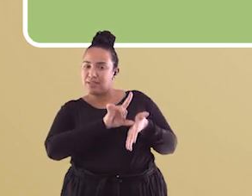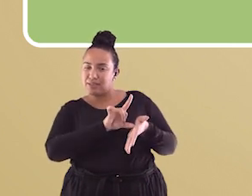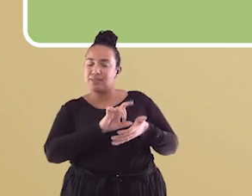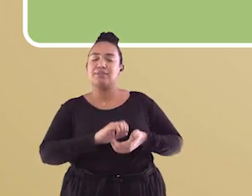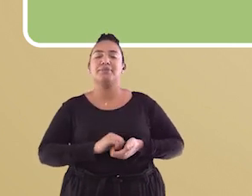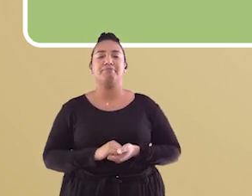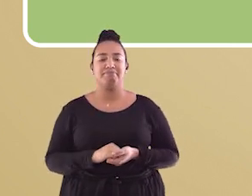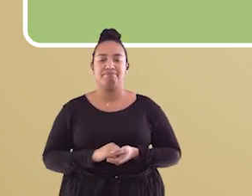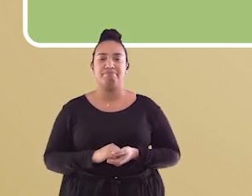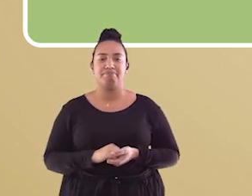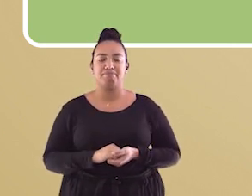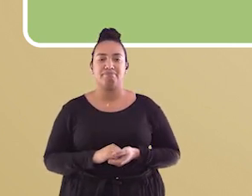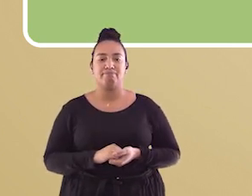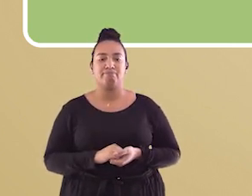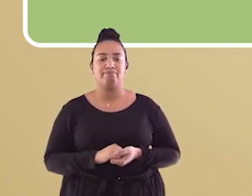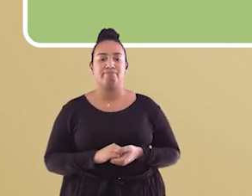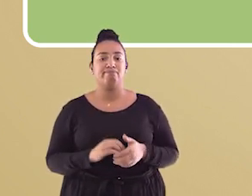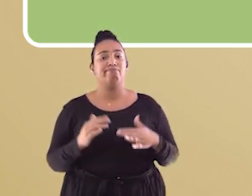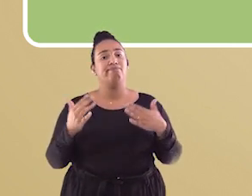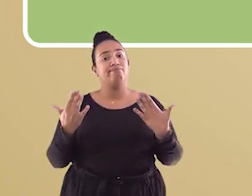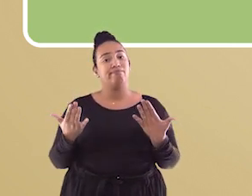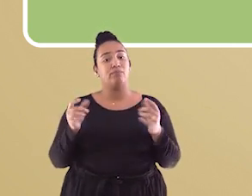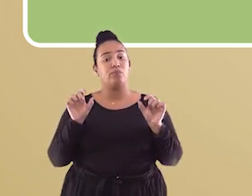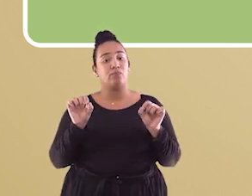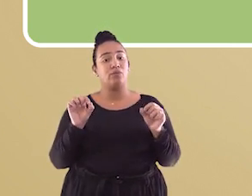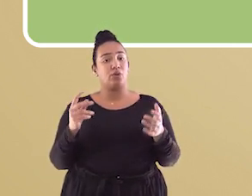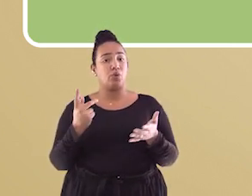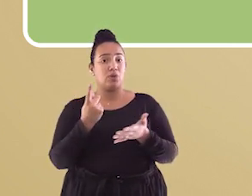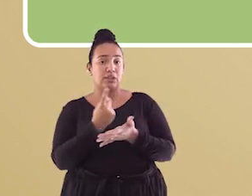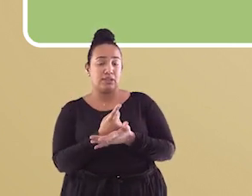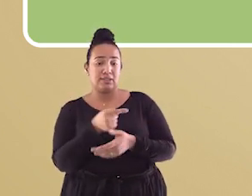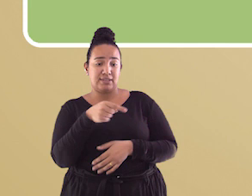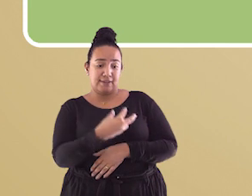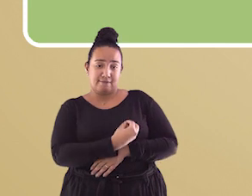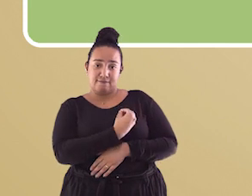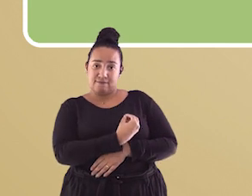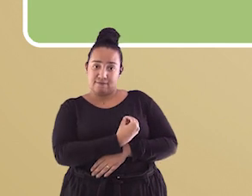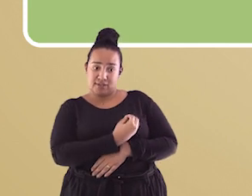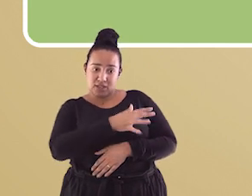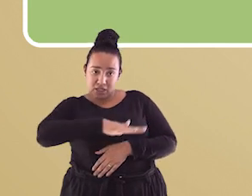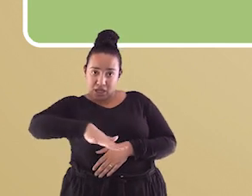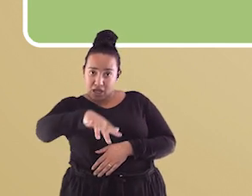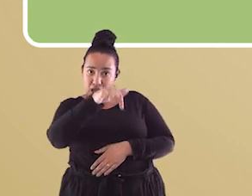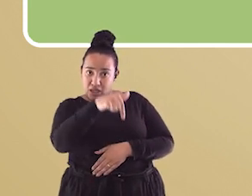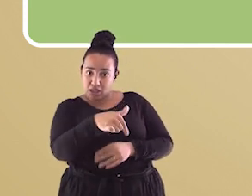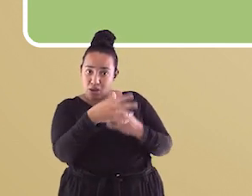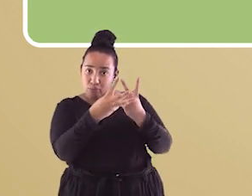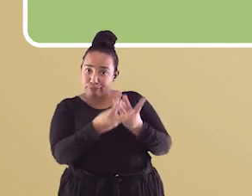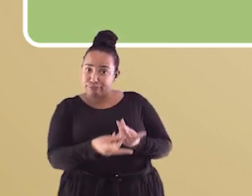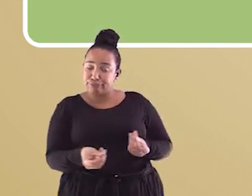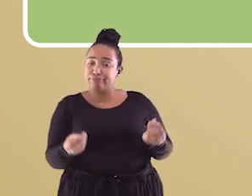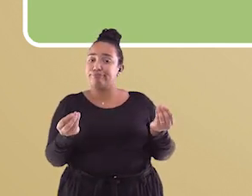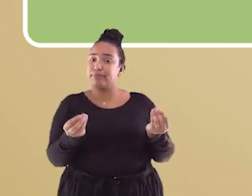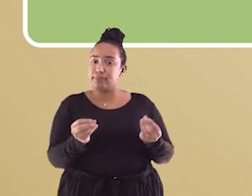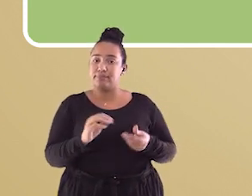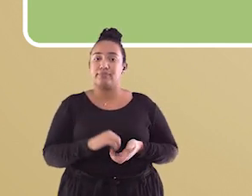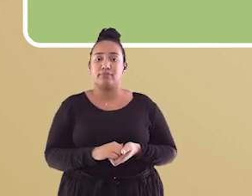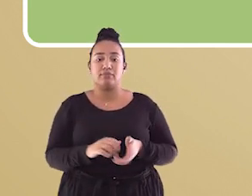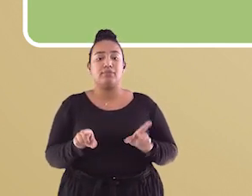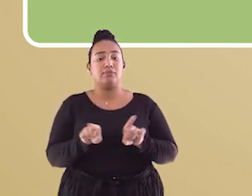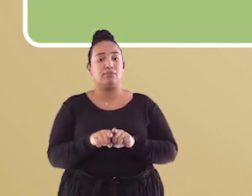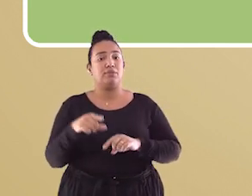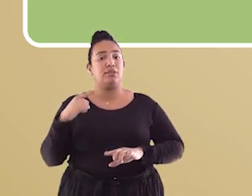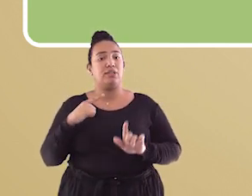existem. Acabam, assim, por eliminar os tipos de vida que existem nesses espaços onde ocorrem, e também geram